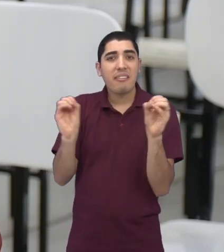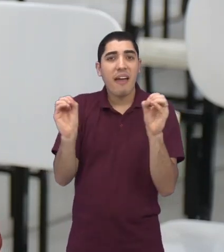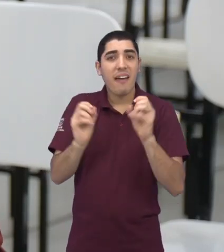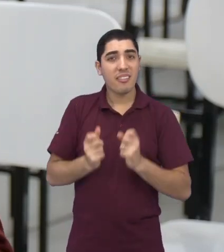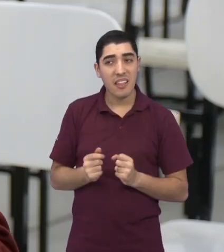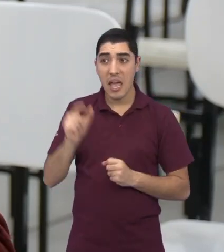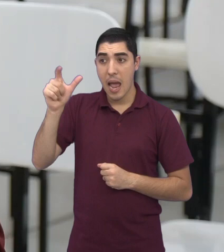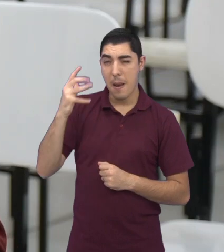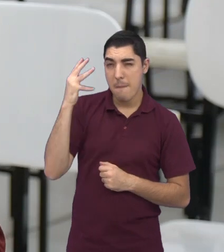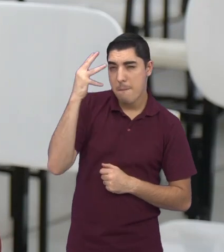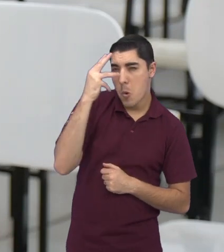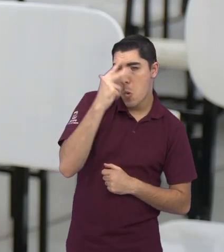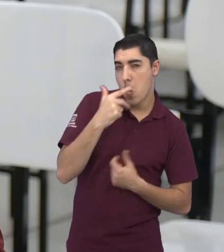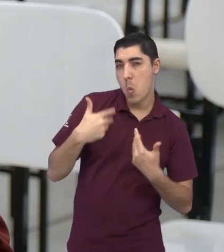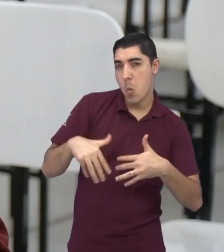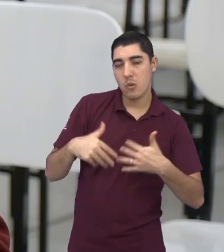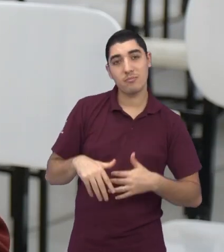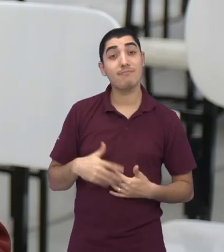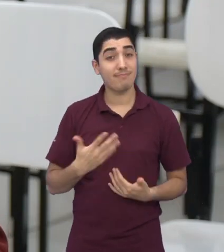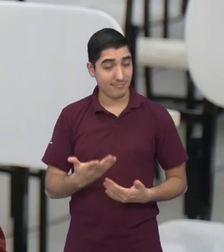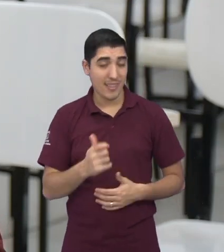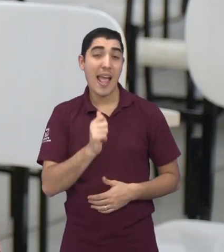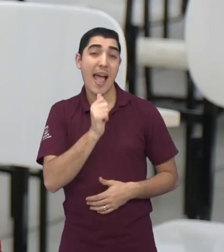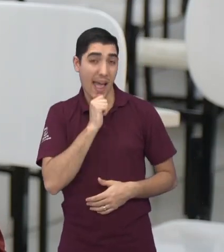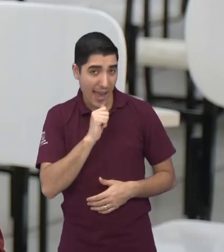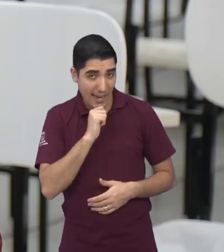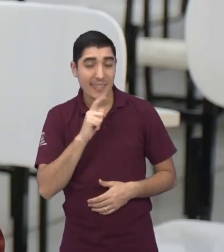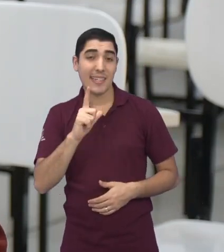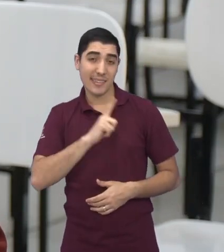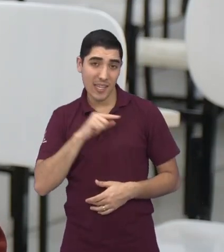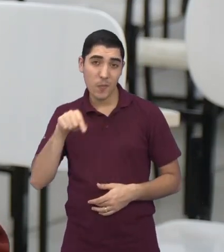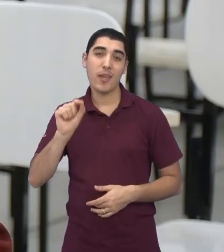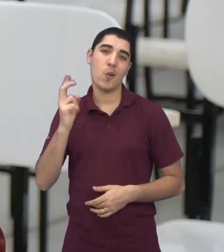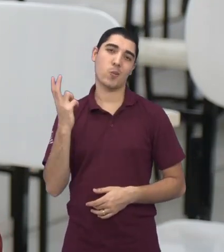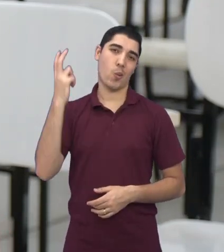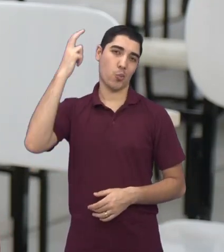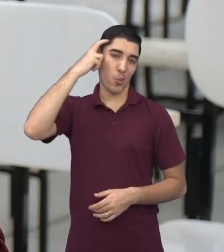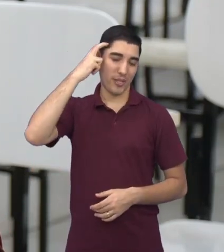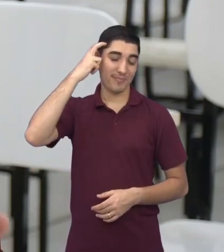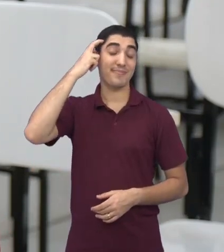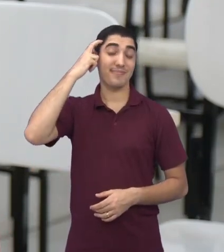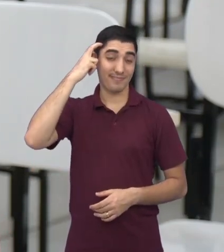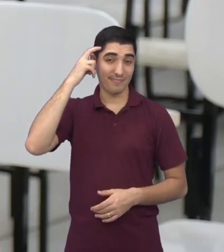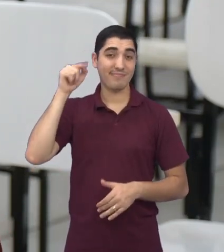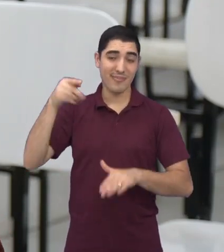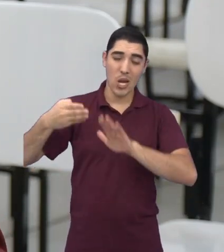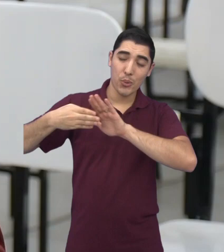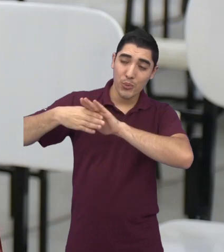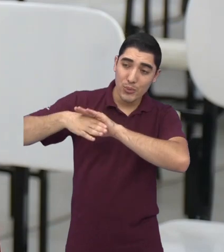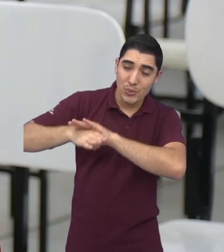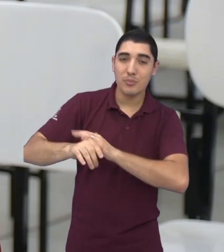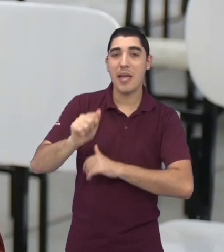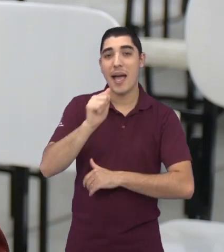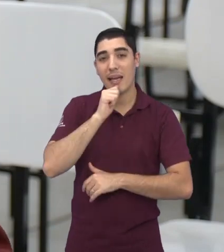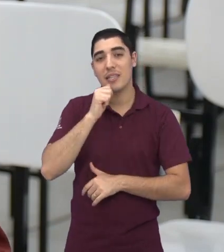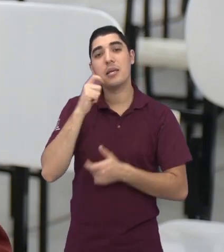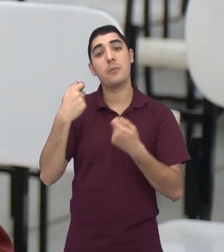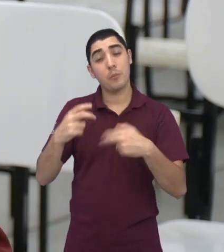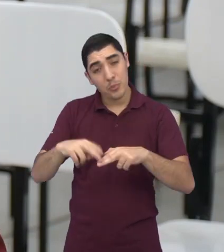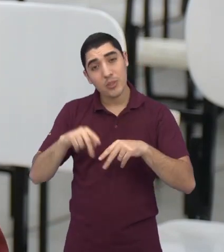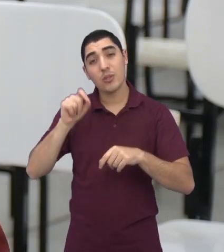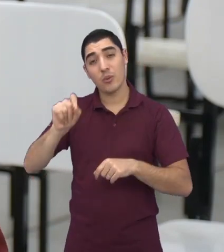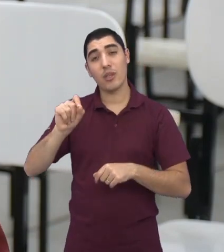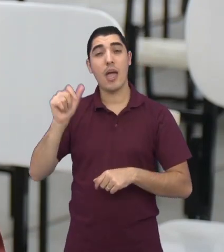um charme? Então, ainda tem esse aspecto cultural que, para variar, desvaloriza